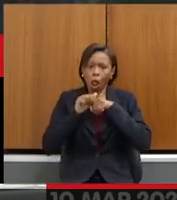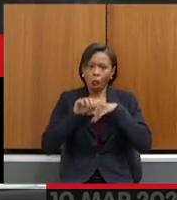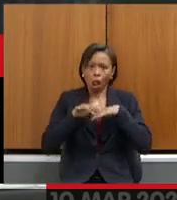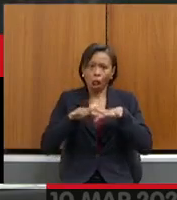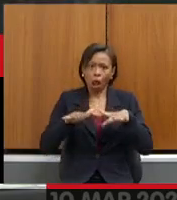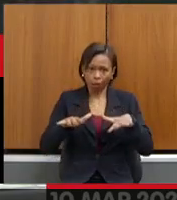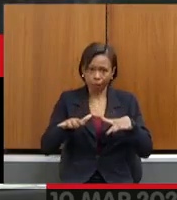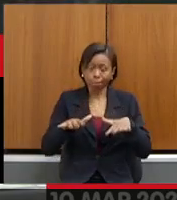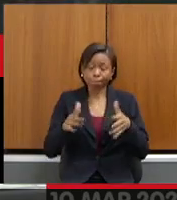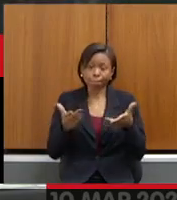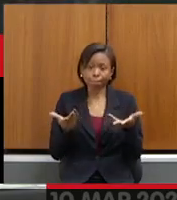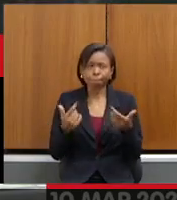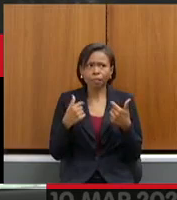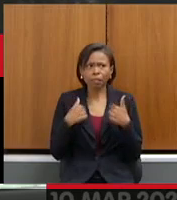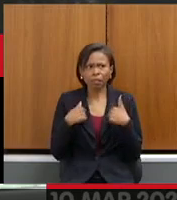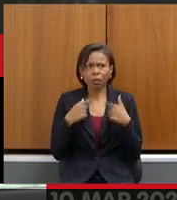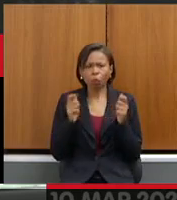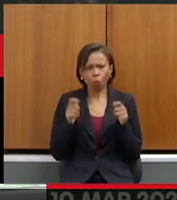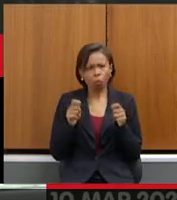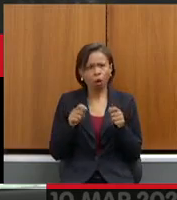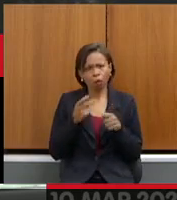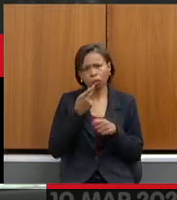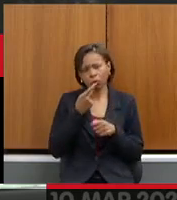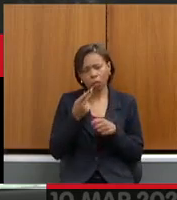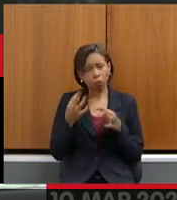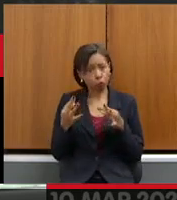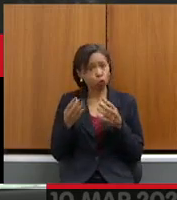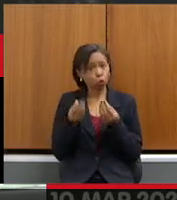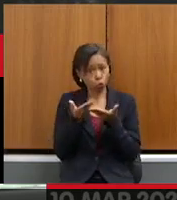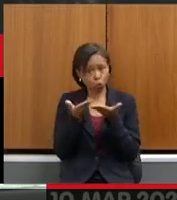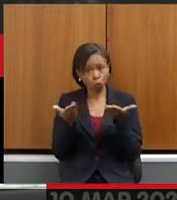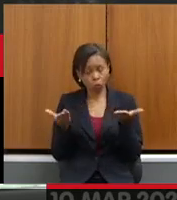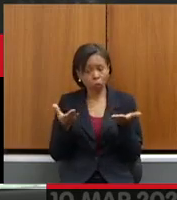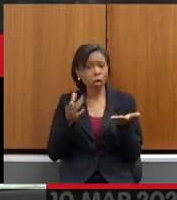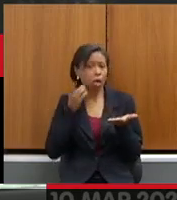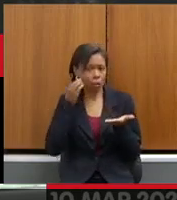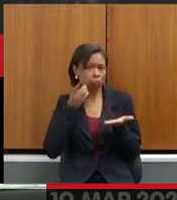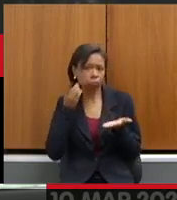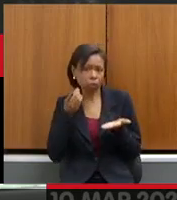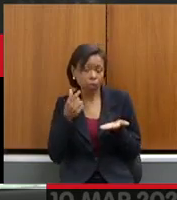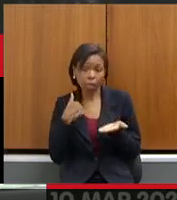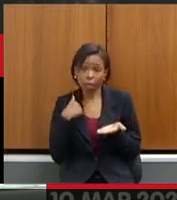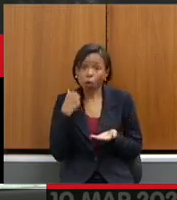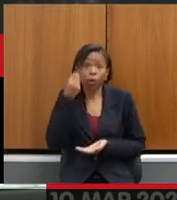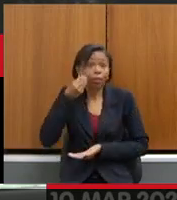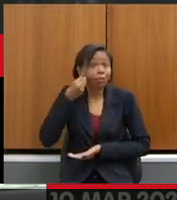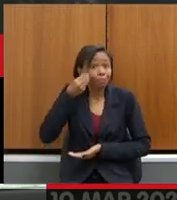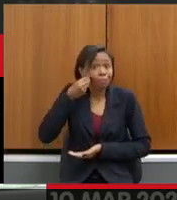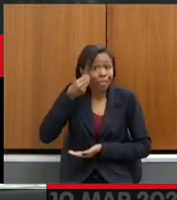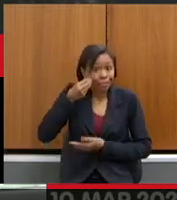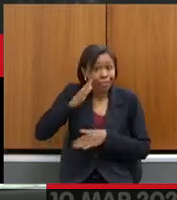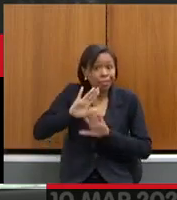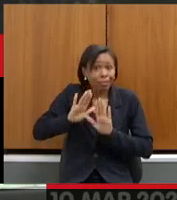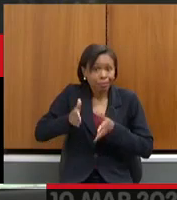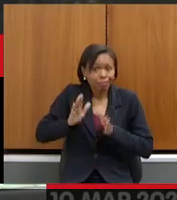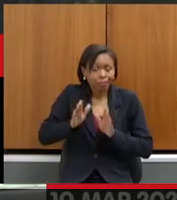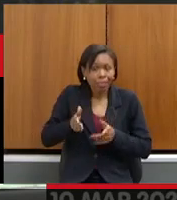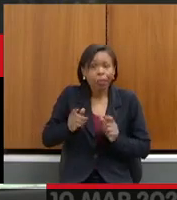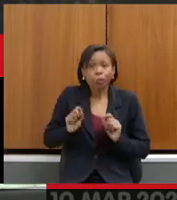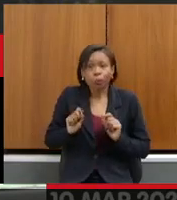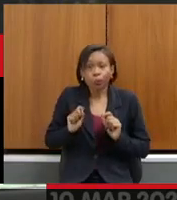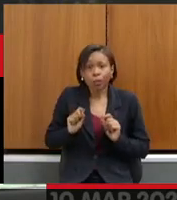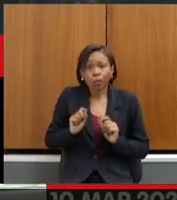posso dizer aqui a todos os colegas É por experiência própria que o